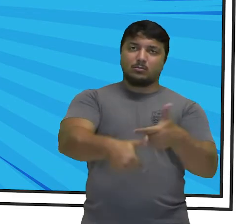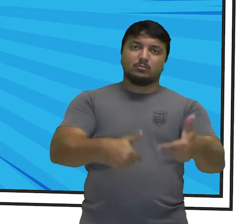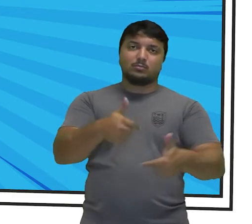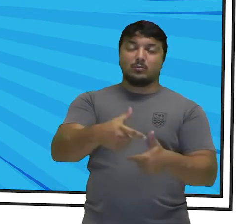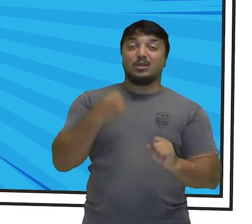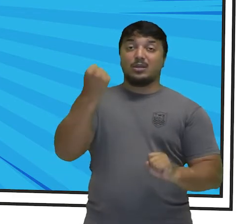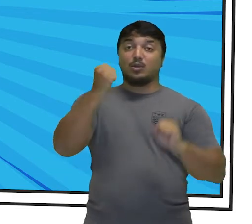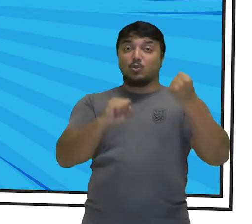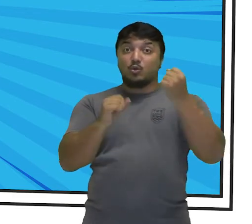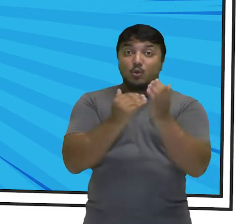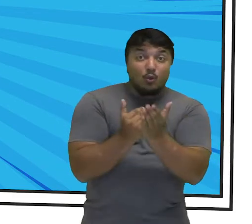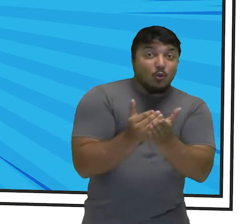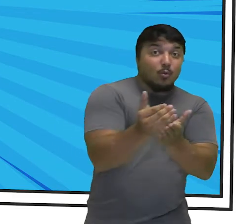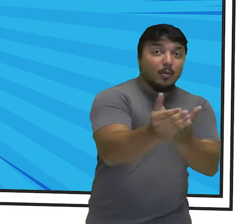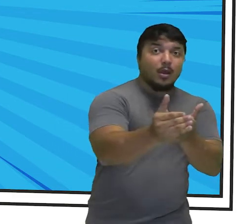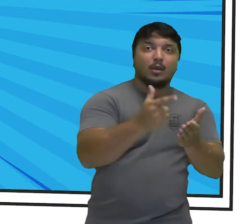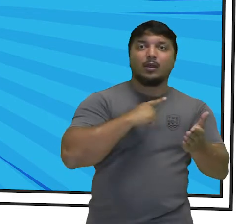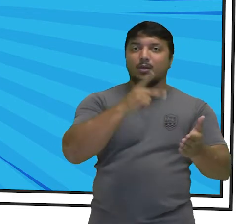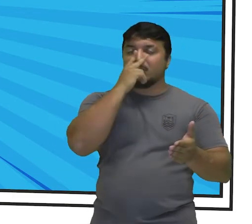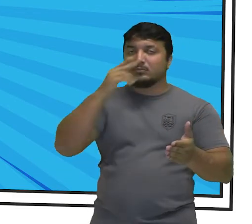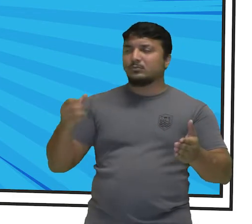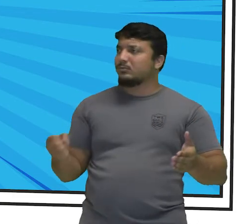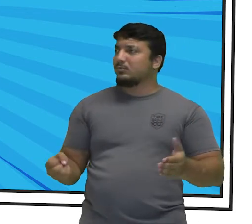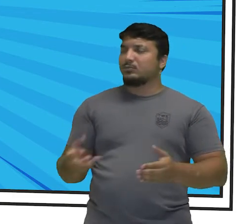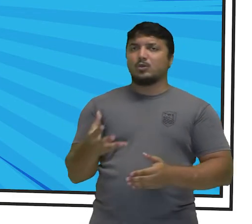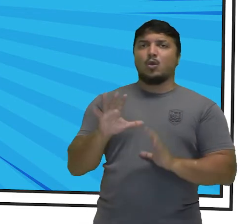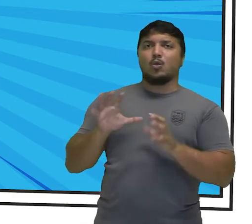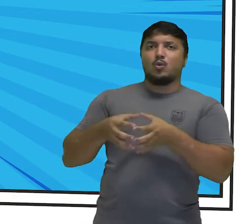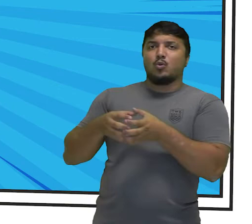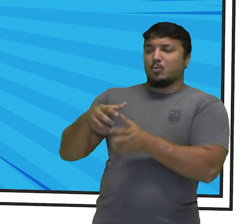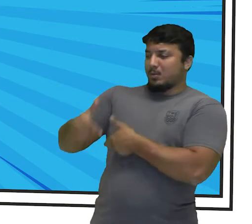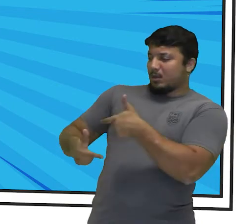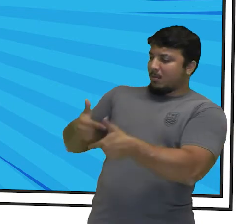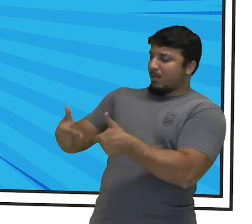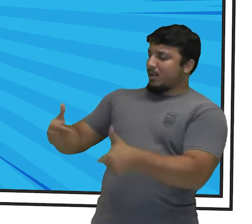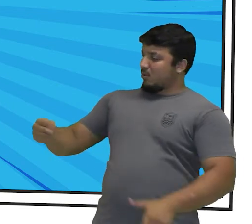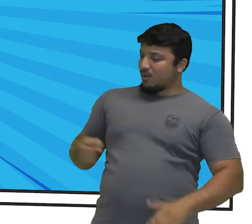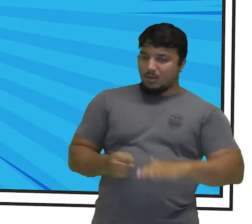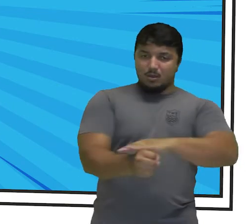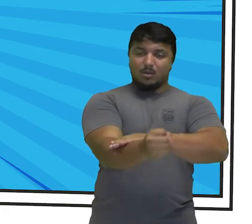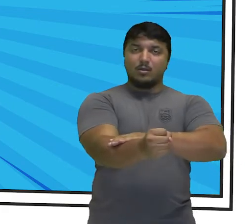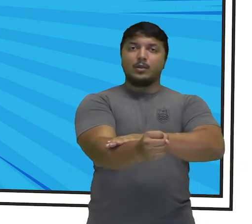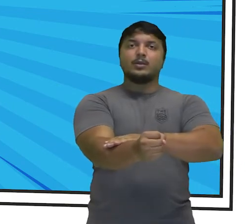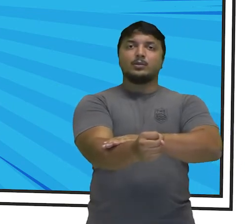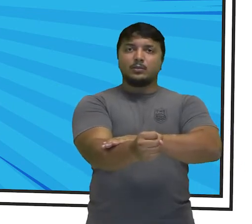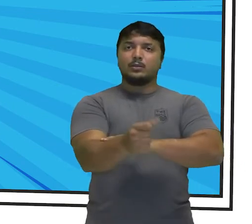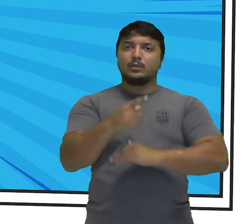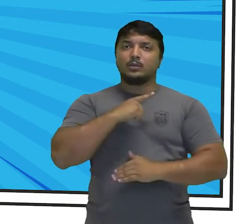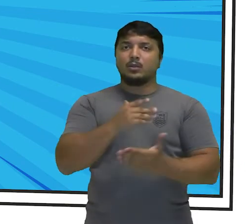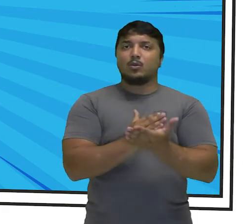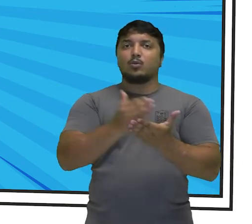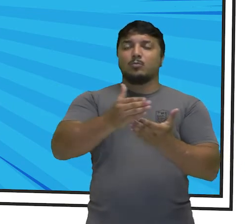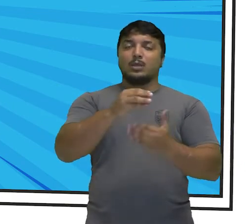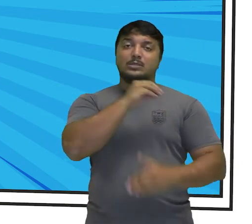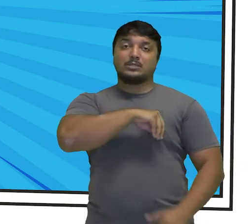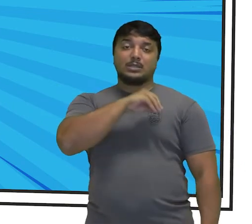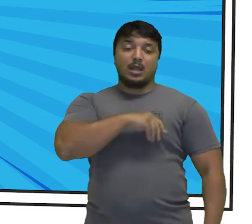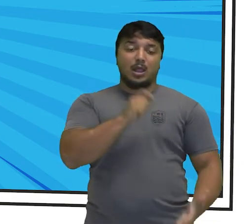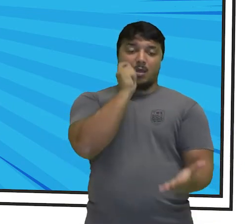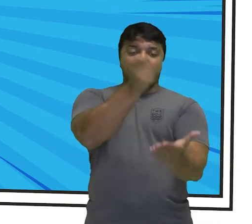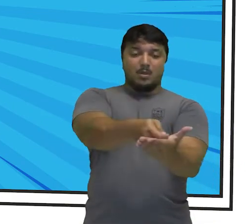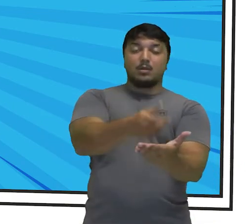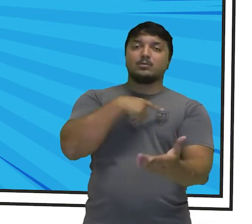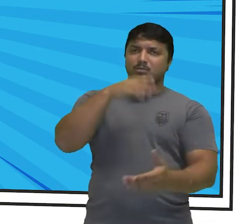aparece, meninos, a indústria surge com uma nova classe de trabalhadores. A indústria inaugura o assalariamento. Você sabia